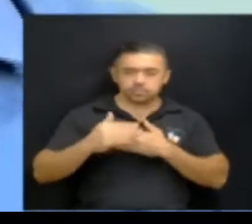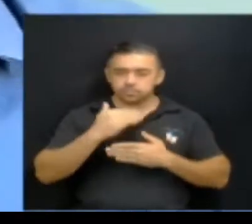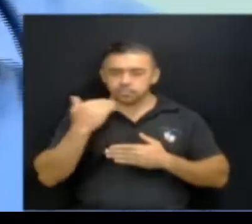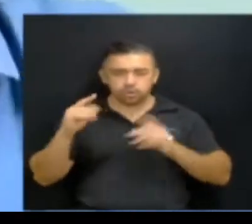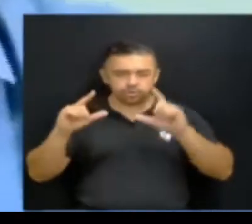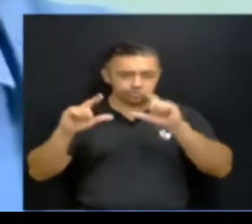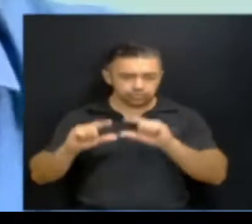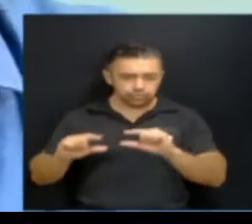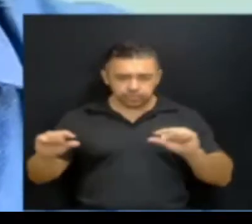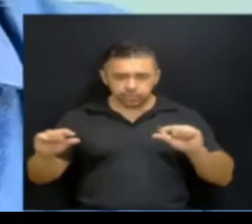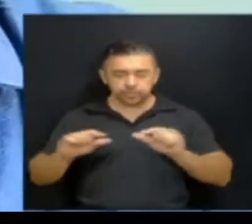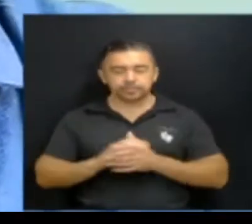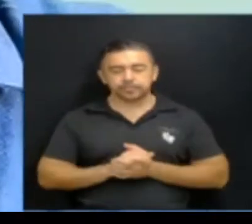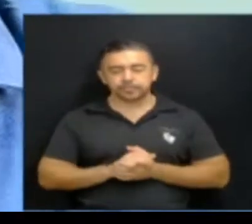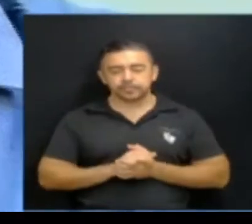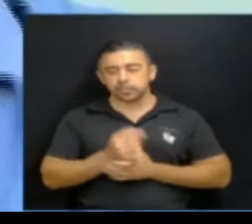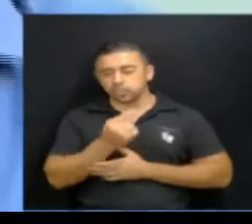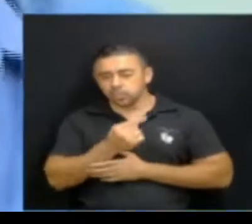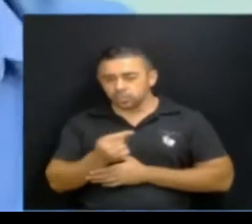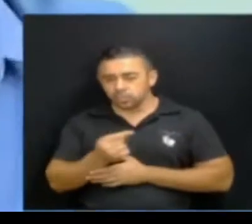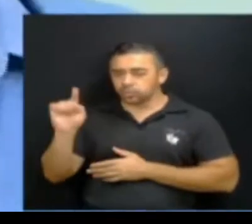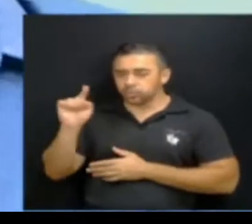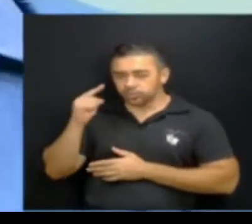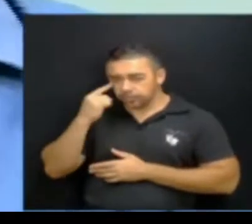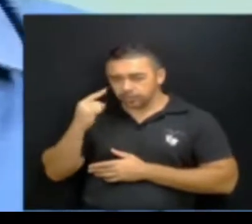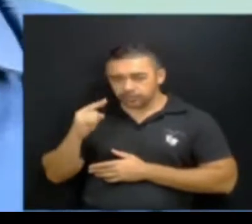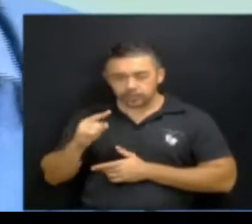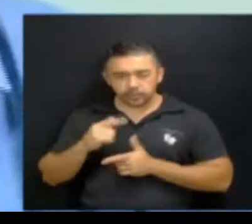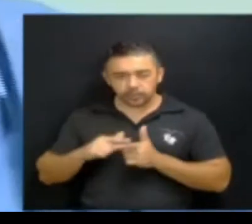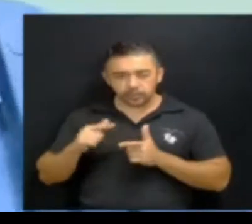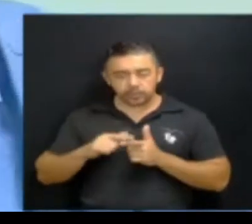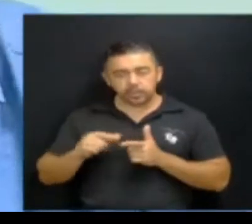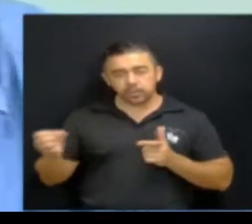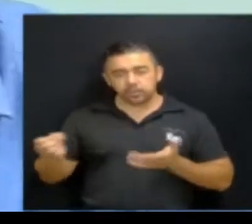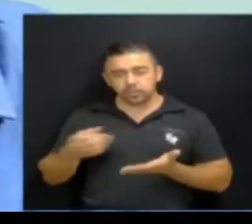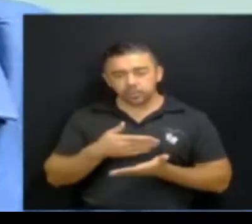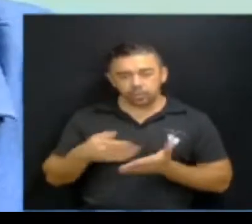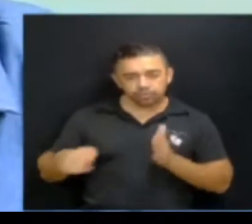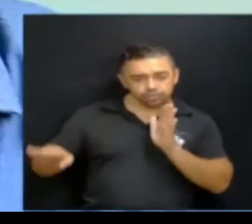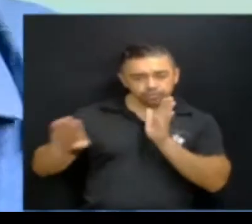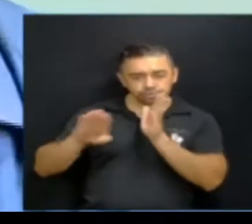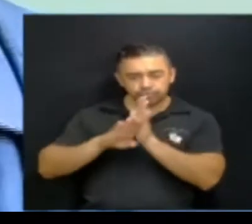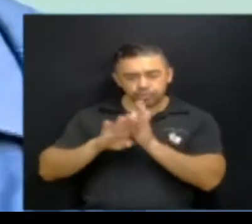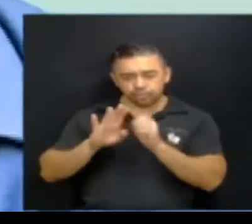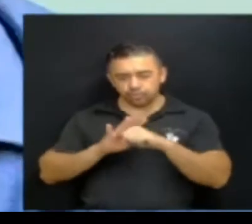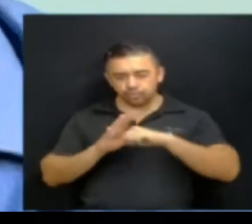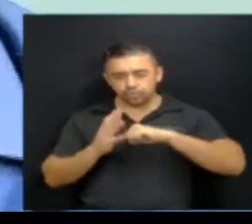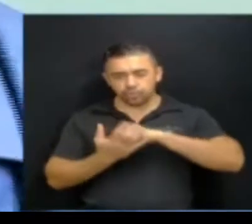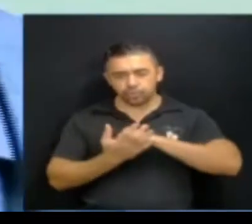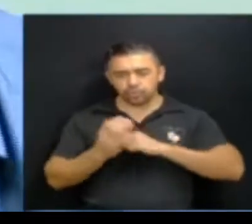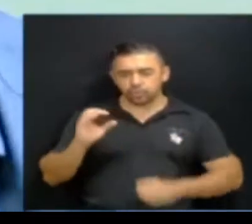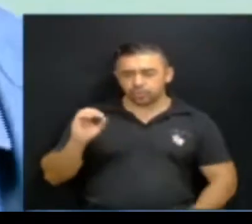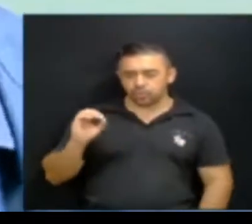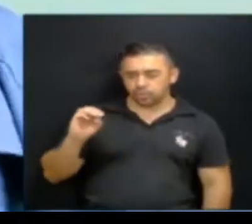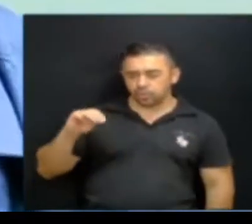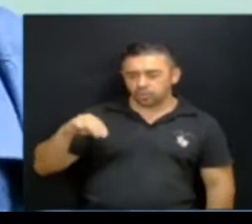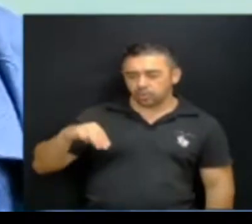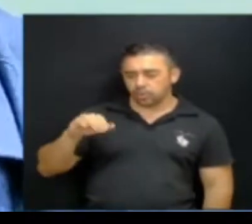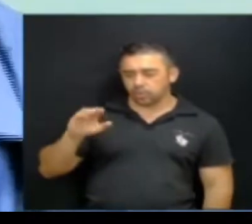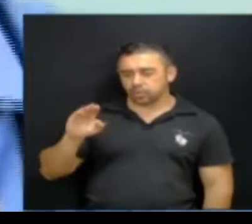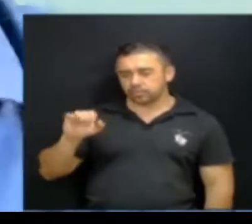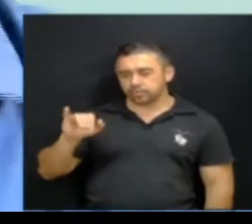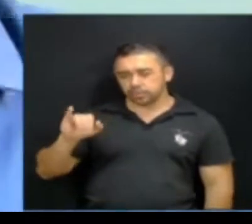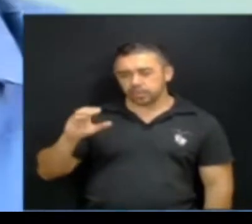Na última crise pandêmica que estamos vivendo, uma nova variante, que é o Omicron, um dado apontado